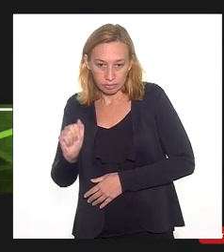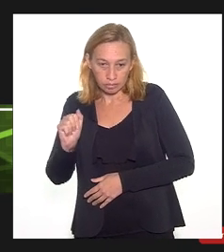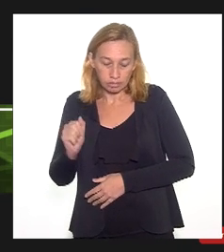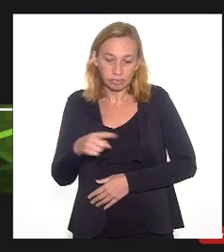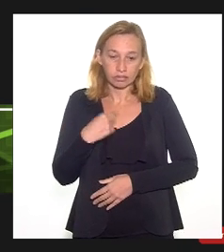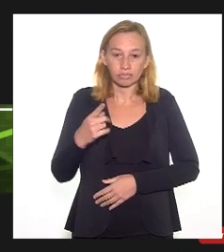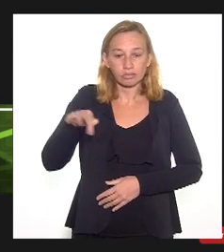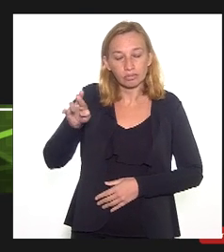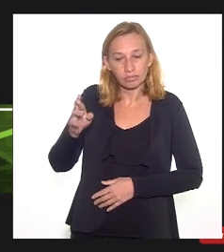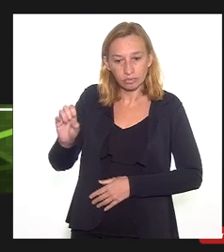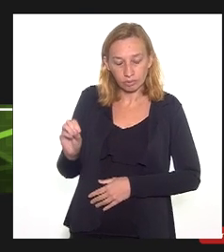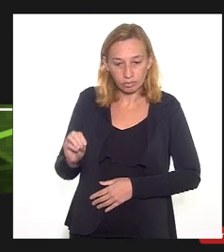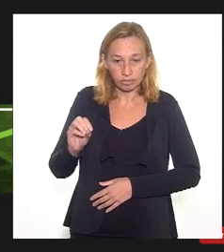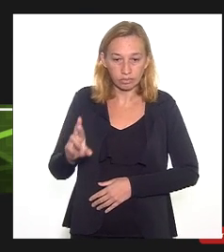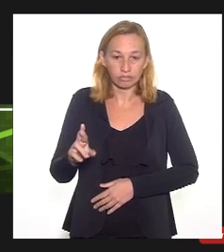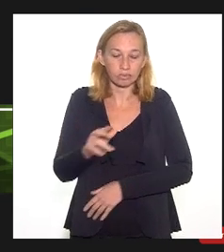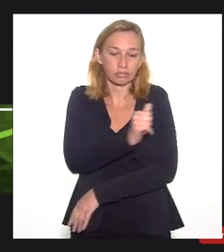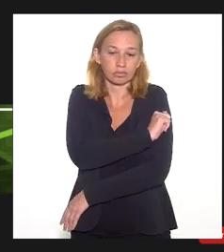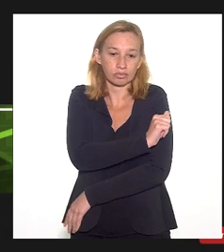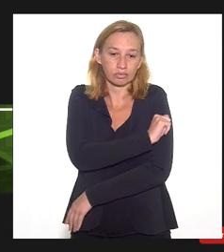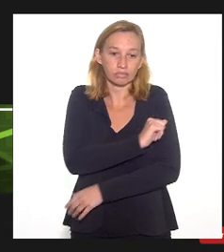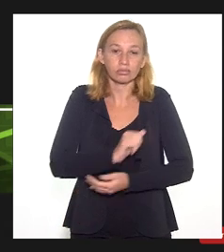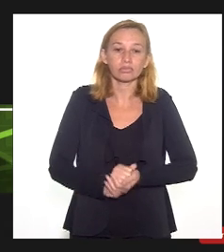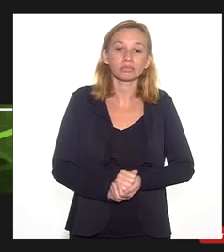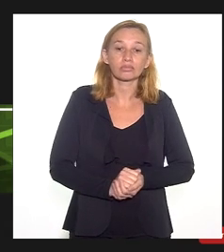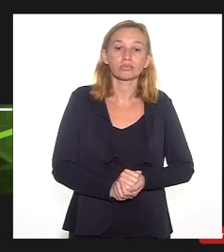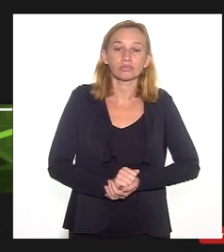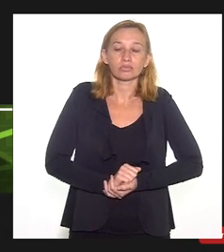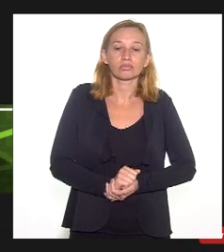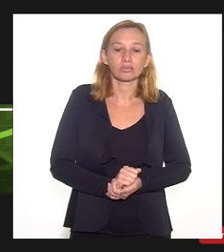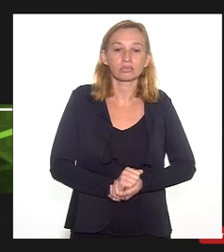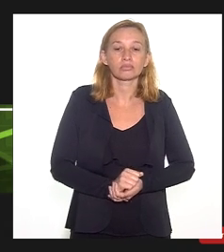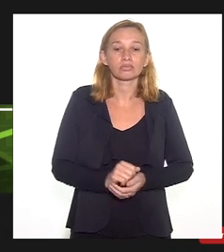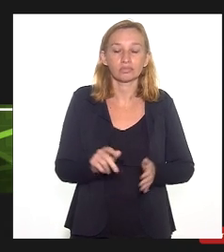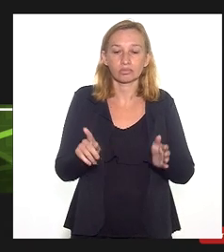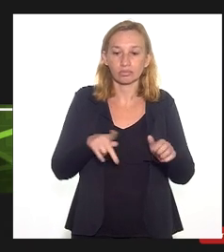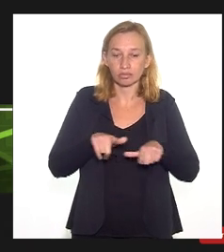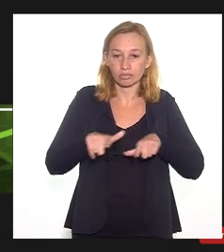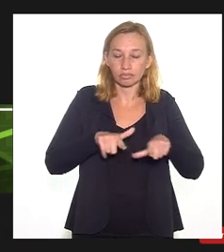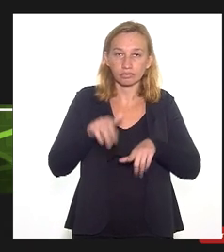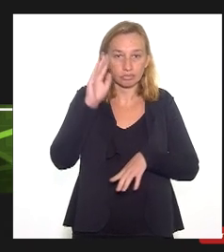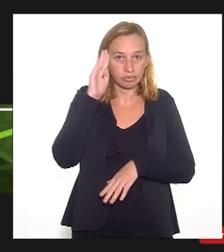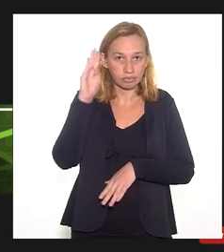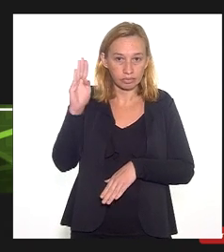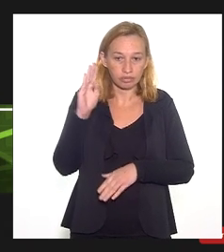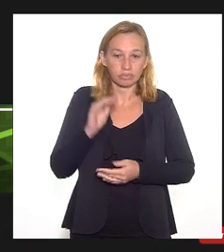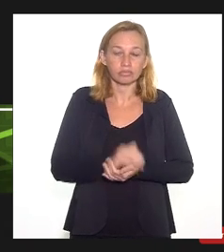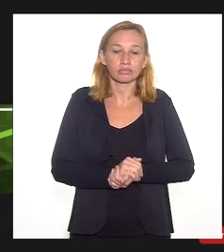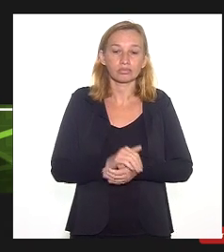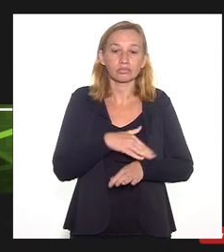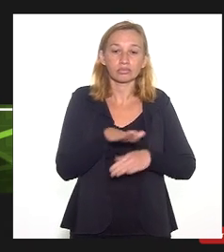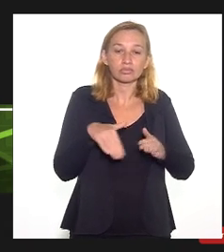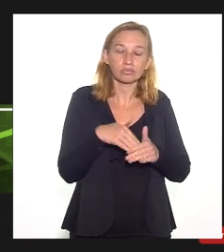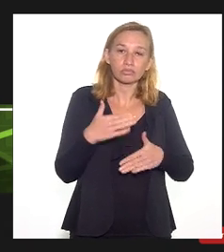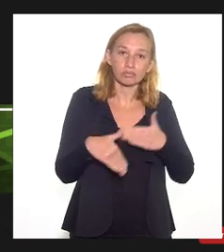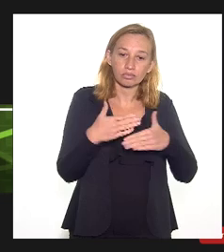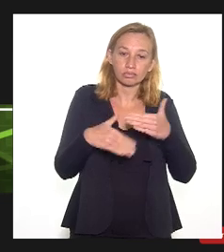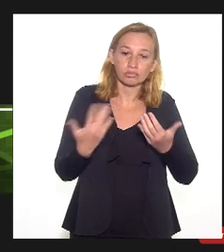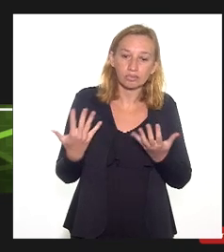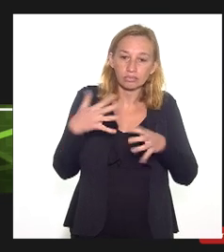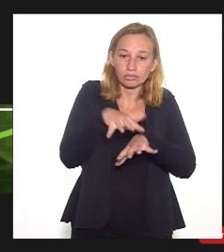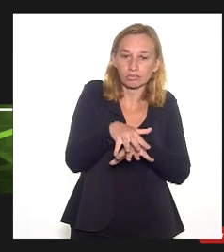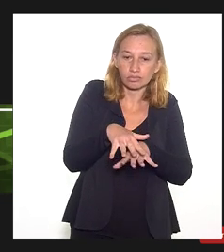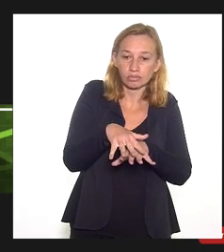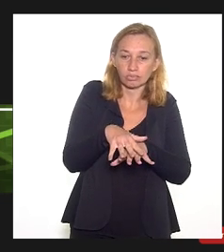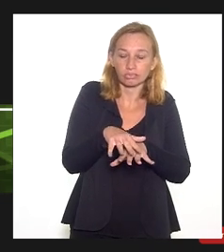-reitora de assistência estudantil não está aqui eu acho presente na audiência mas teve um papel fundamental para que todo esse processo de inclusão